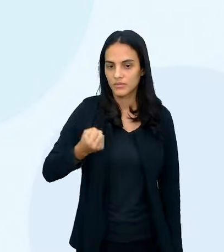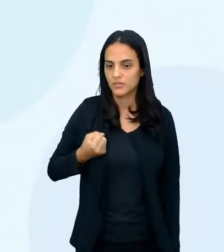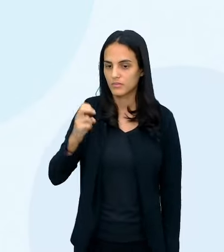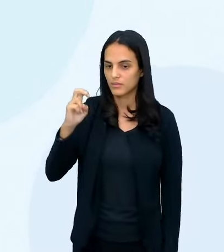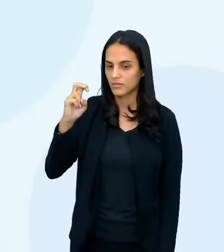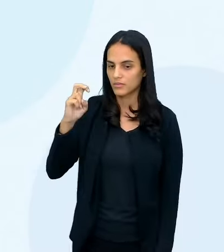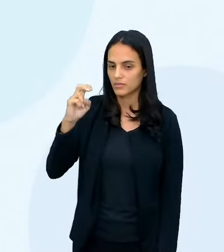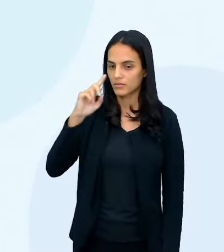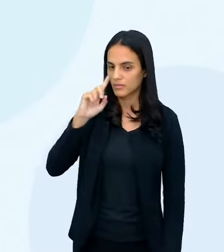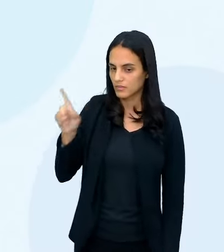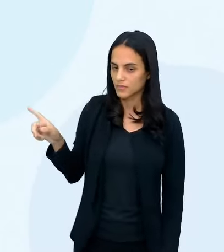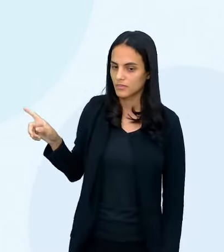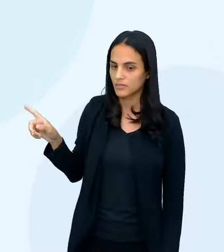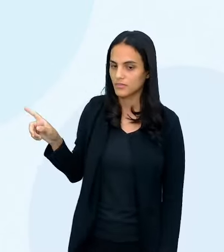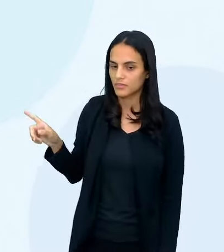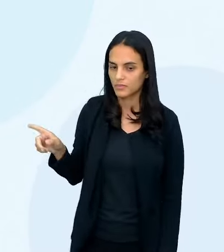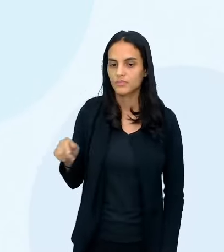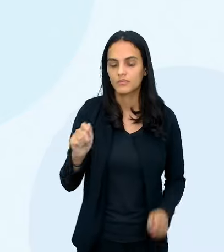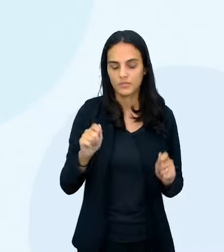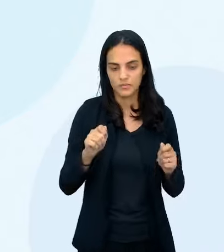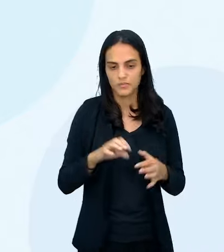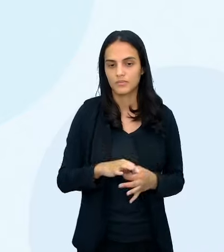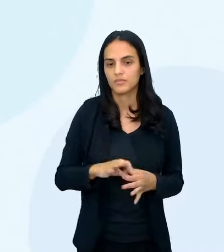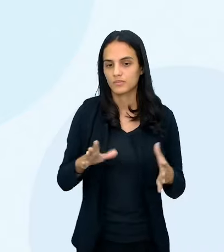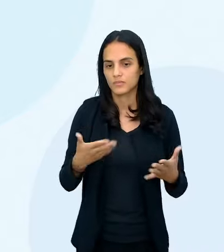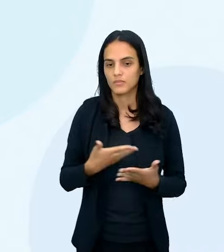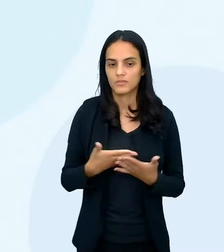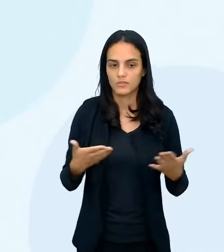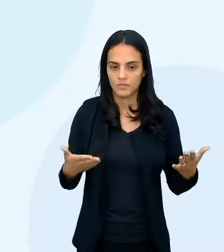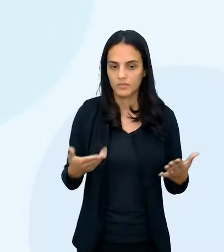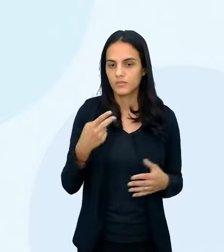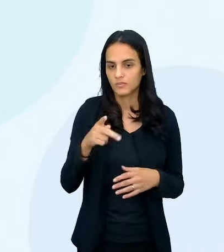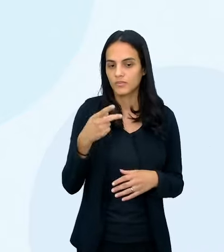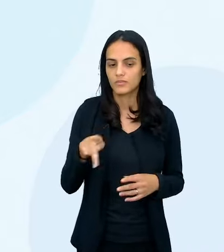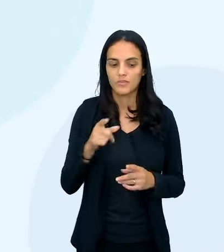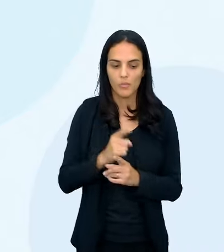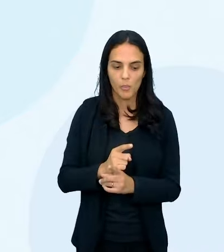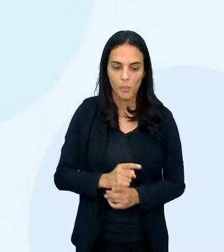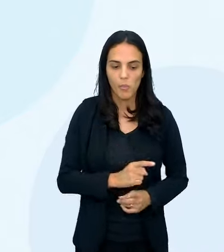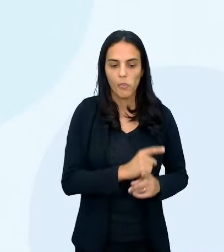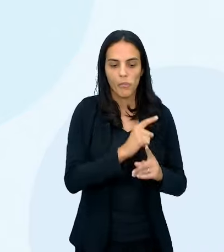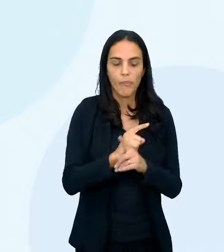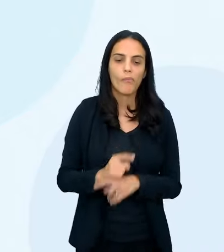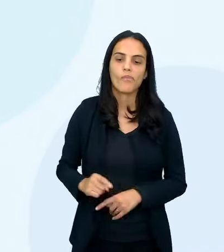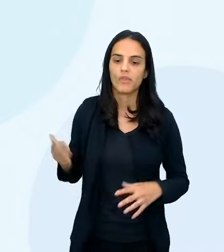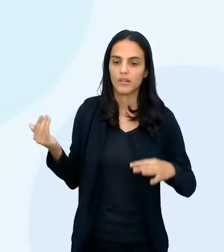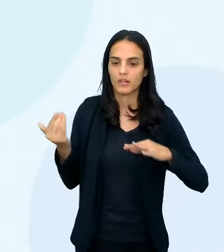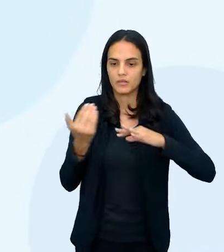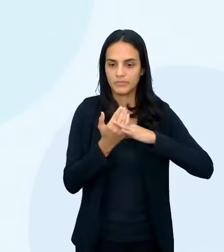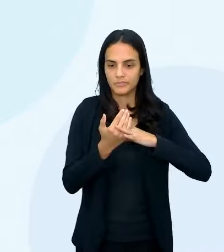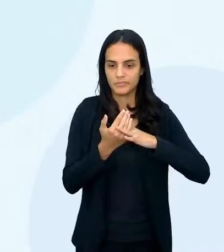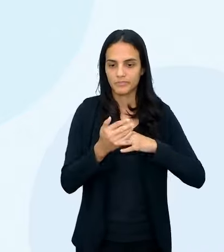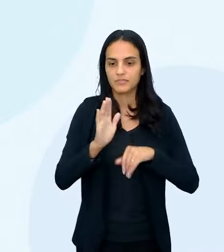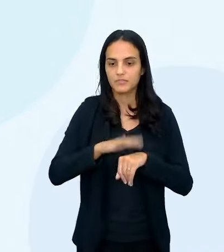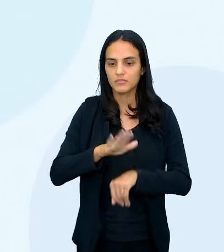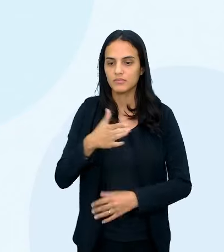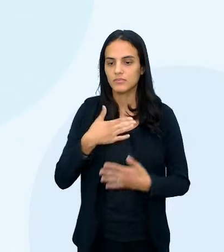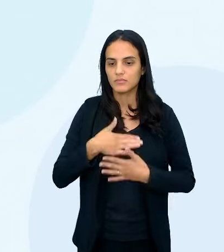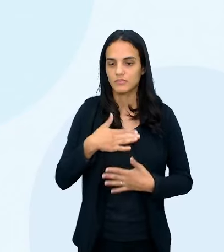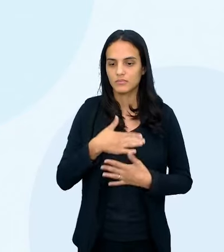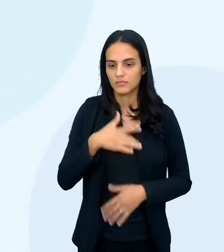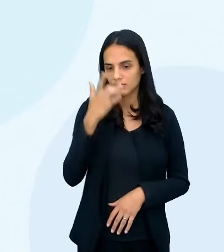e no componente 5. Então, isso vai ficar disponível para vocês identificarem a integração mais tranquilamente,